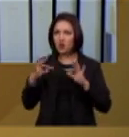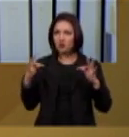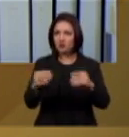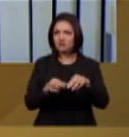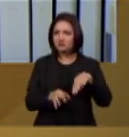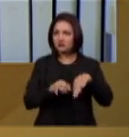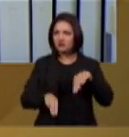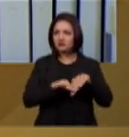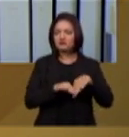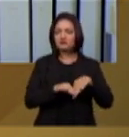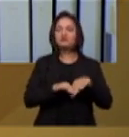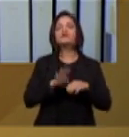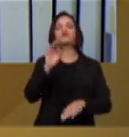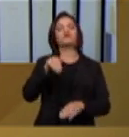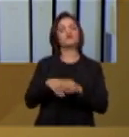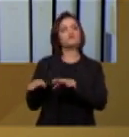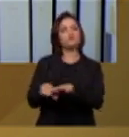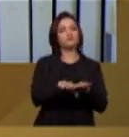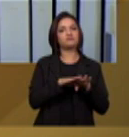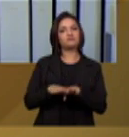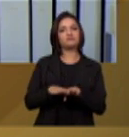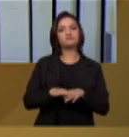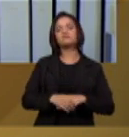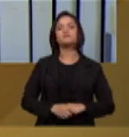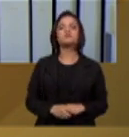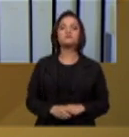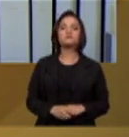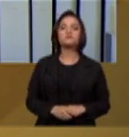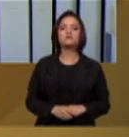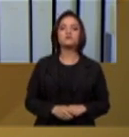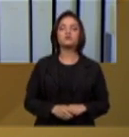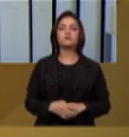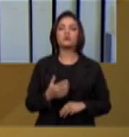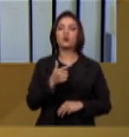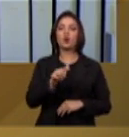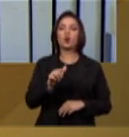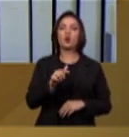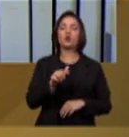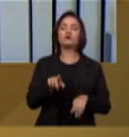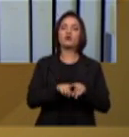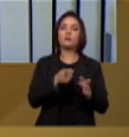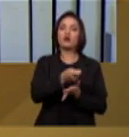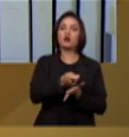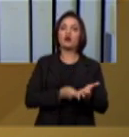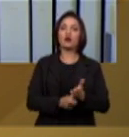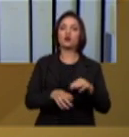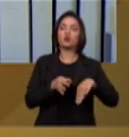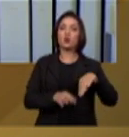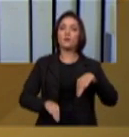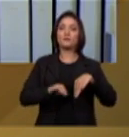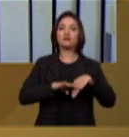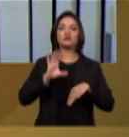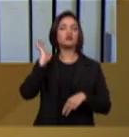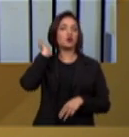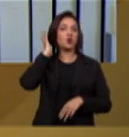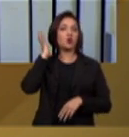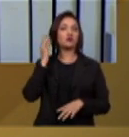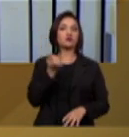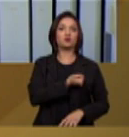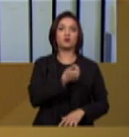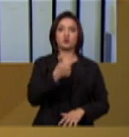negado provimento ao agravo, decisão unânime. Mais uma lista de relatoria da ministra Rosa Weber, lista